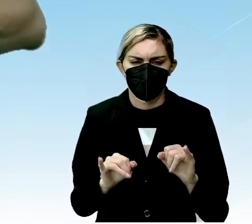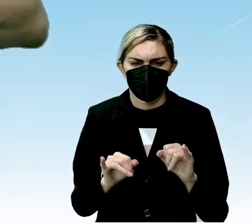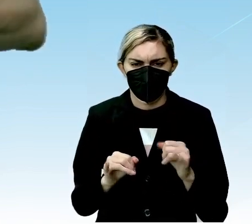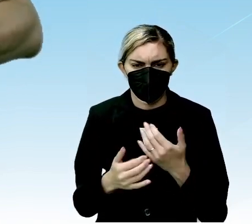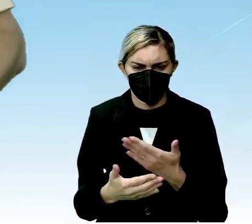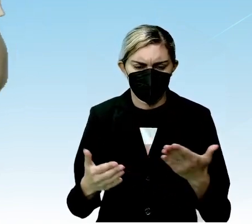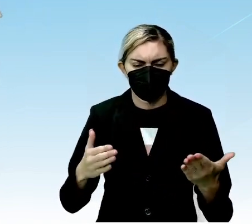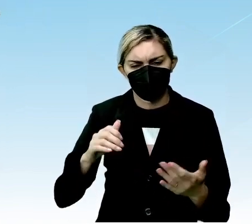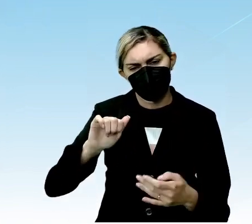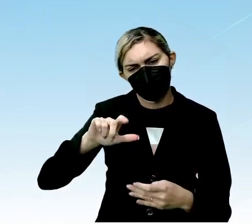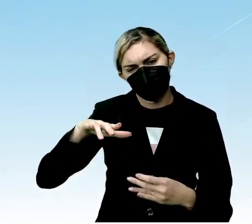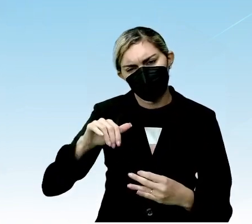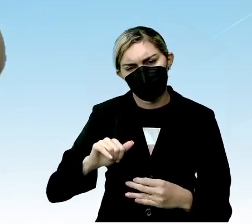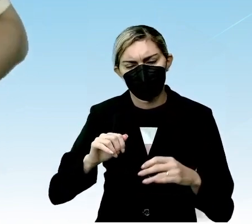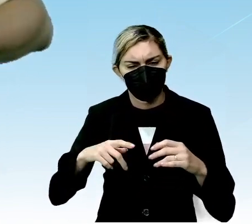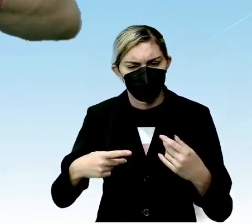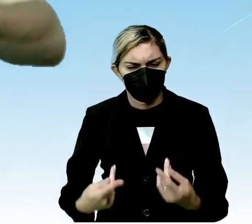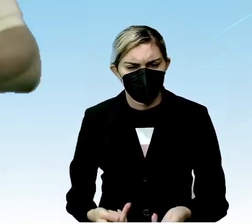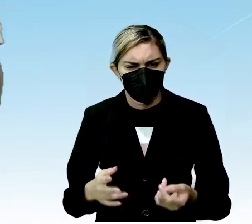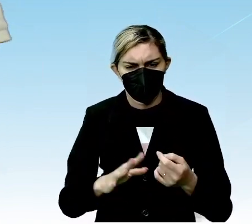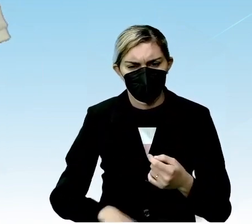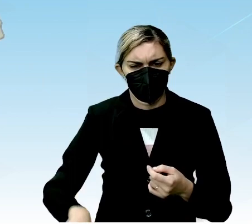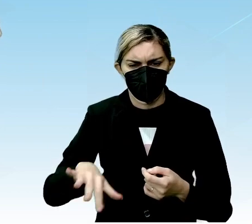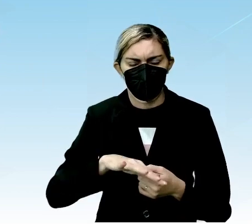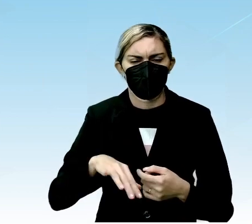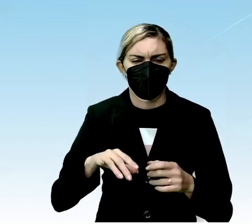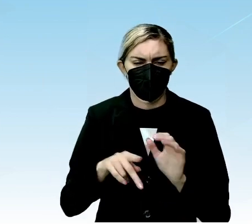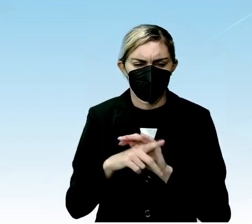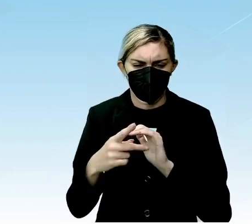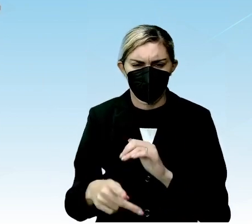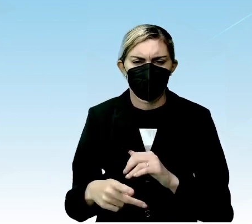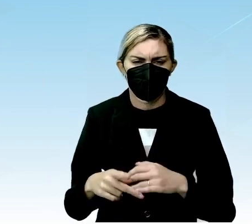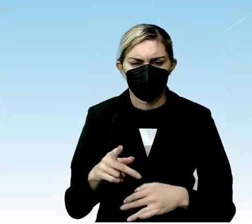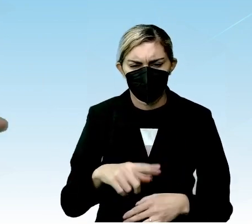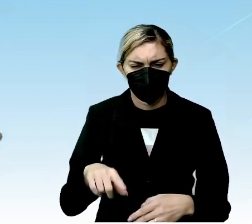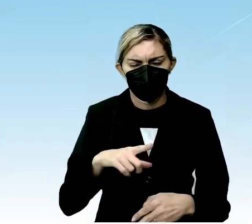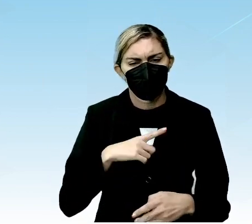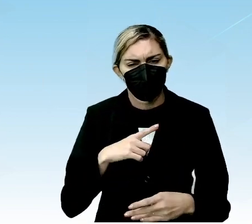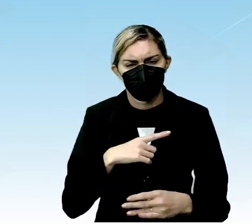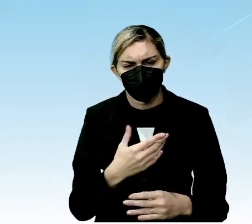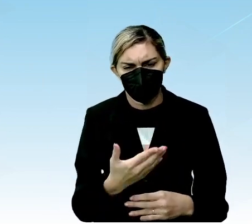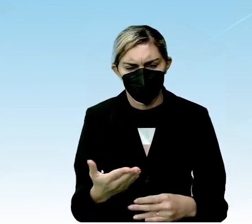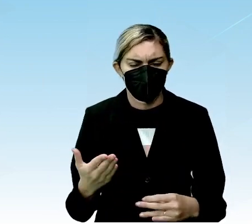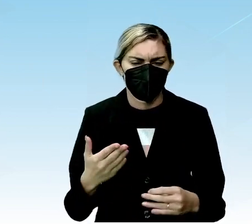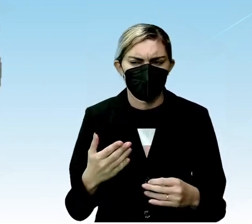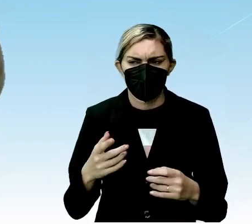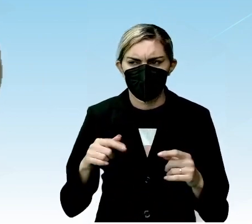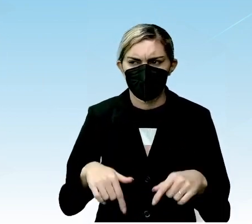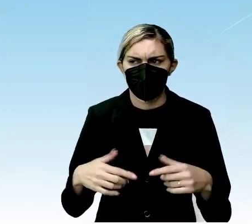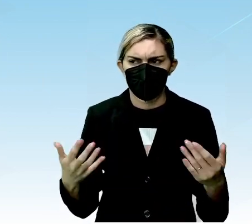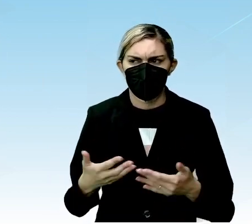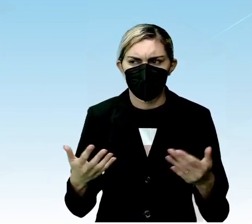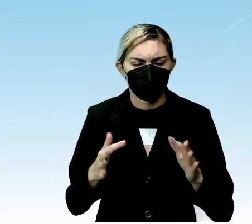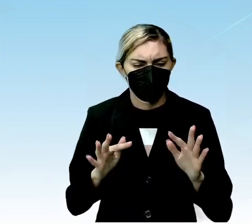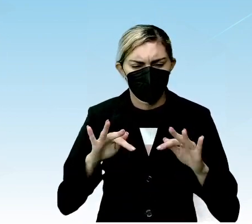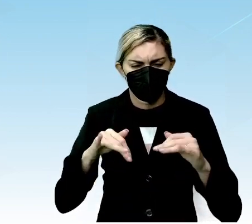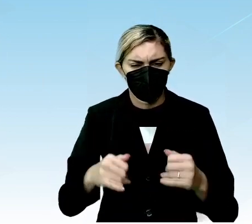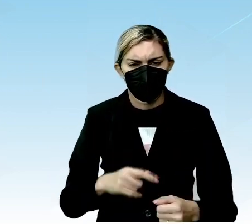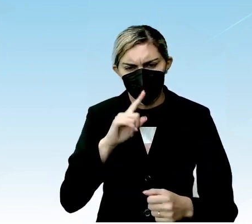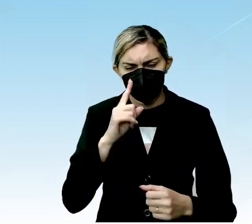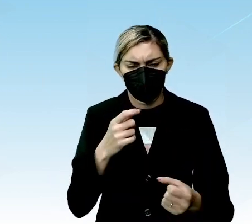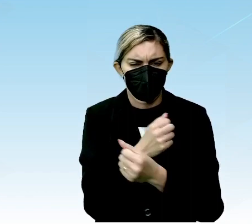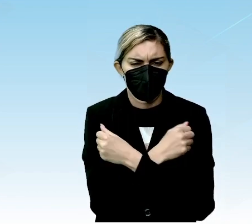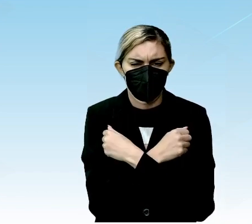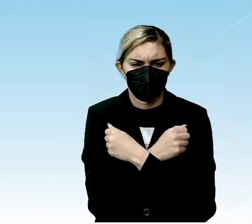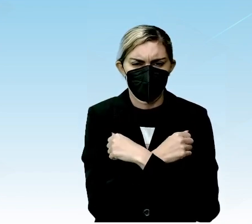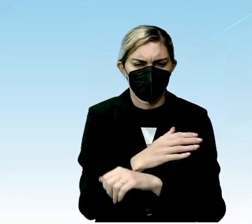da alma humana, os pontos específicos dela. E é isso aí. Então aqui, agora, finalizando, mando um abraço a